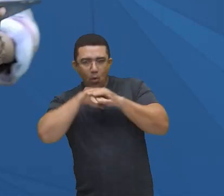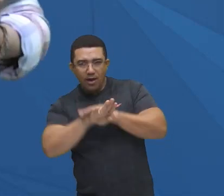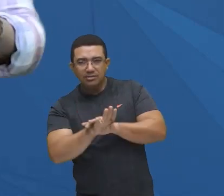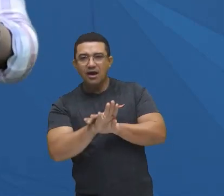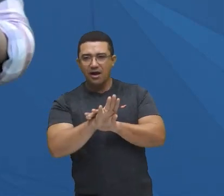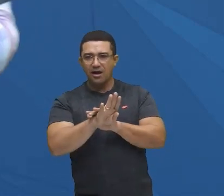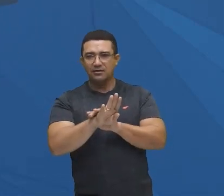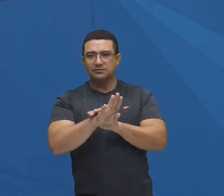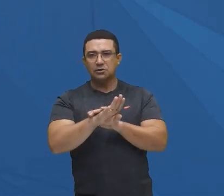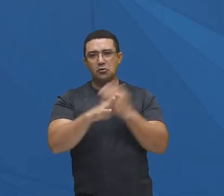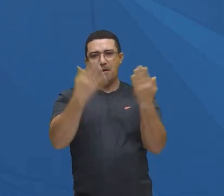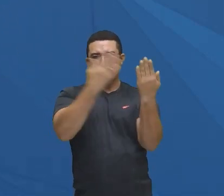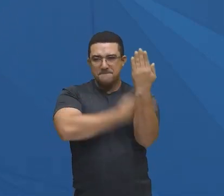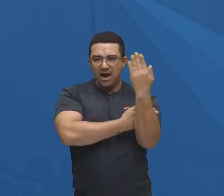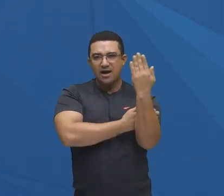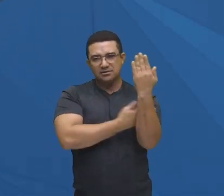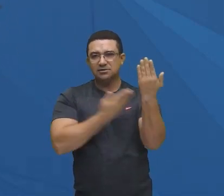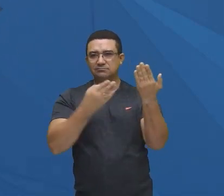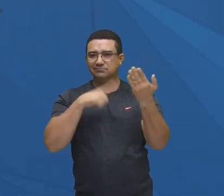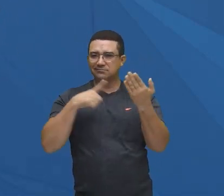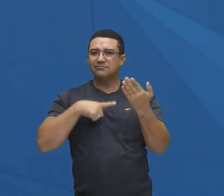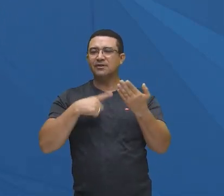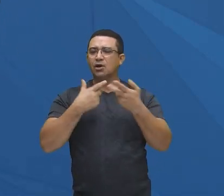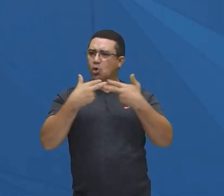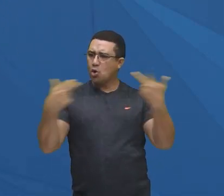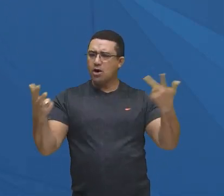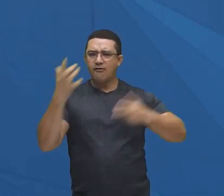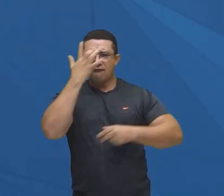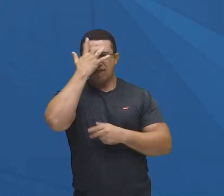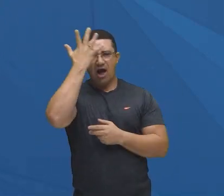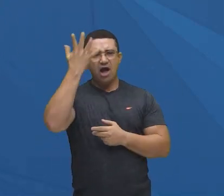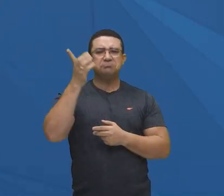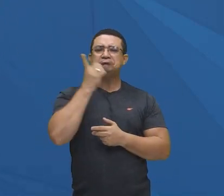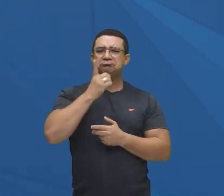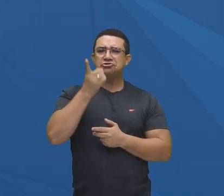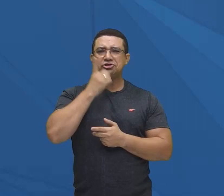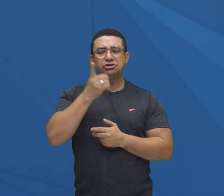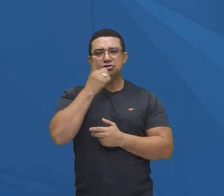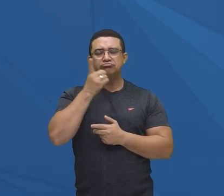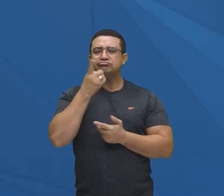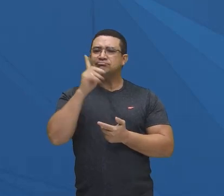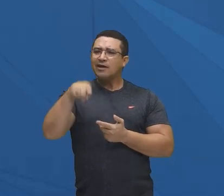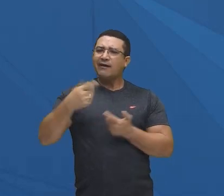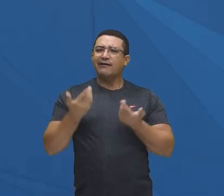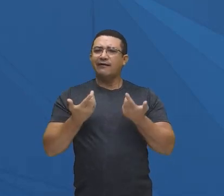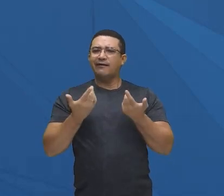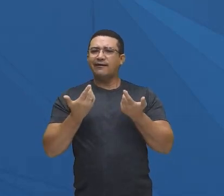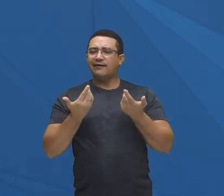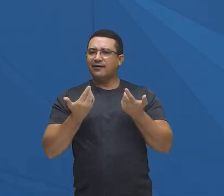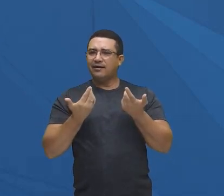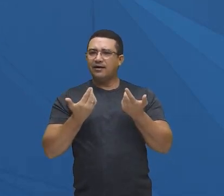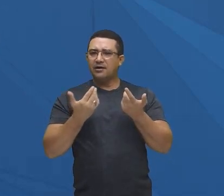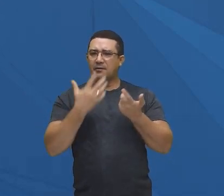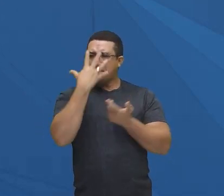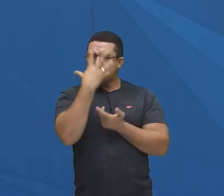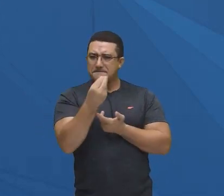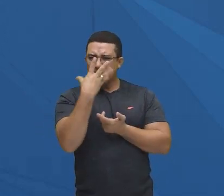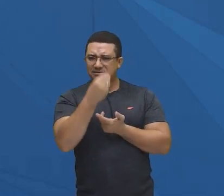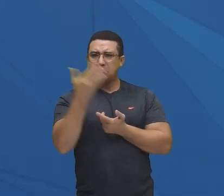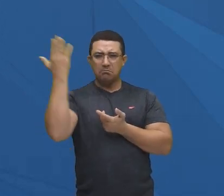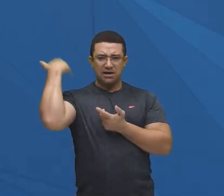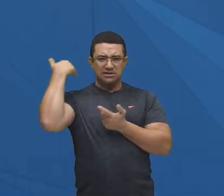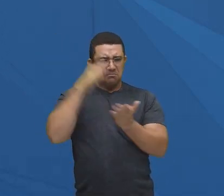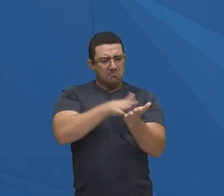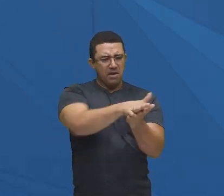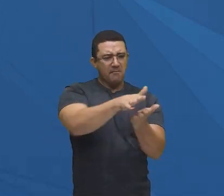legal. São facilidades que vieram acontecendo no dia a dia, que tornou um processo, né, de uma foto num estado ali